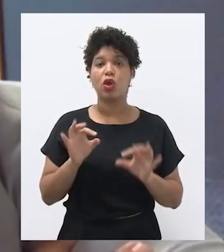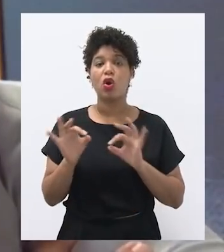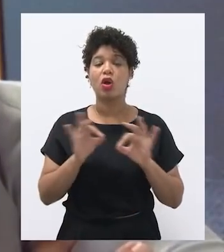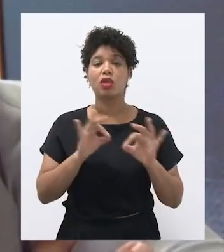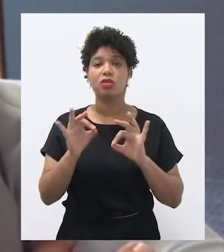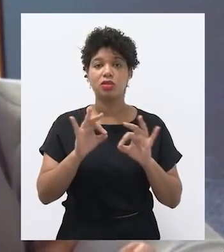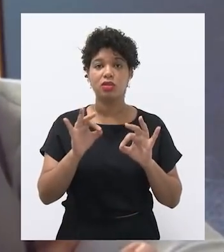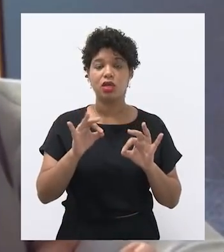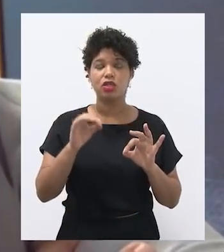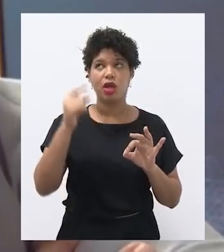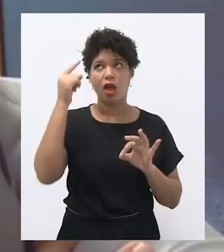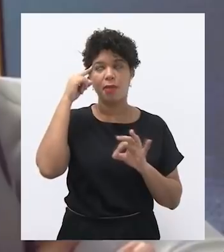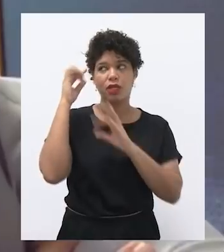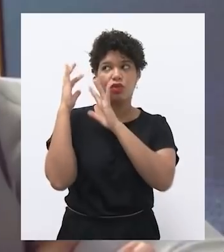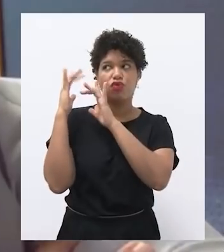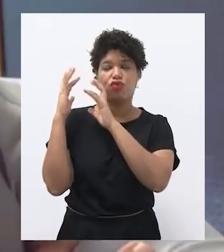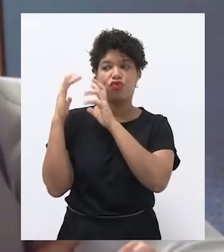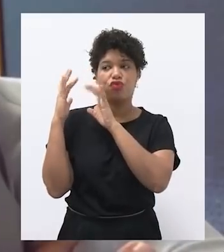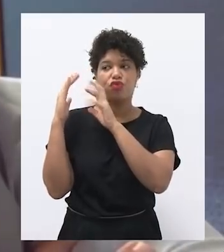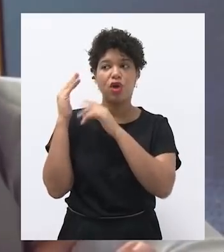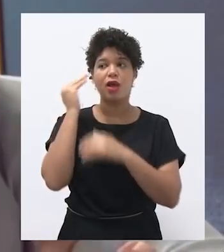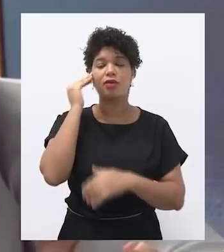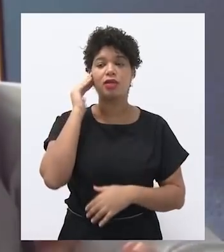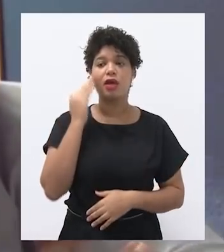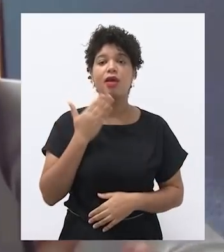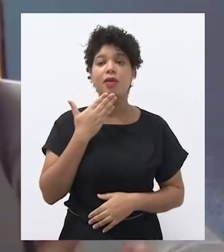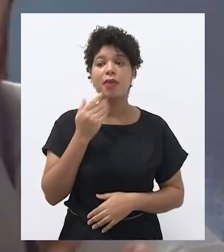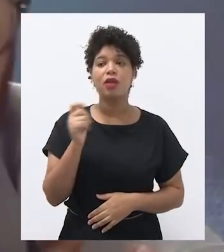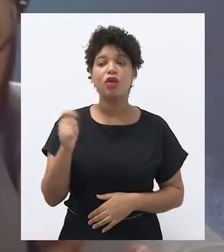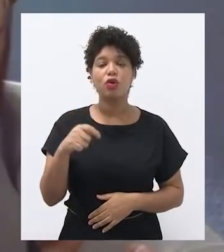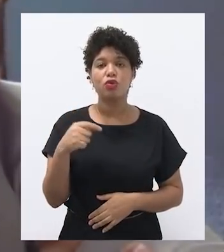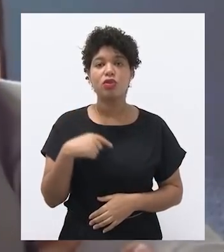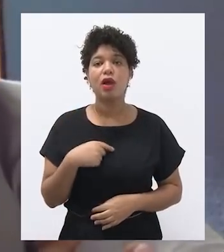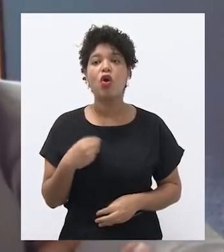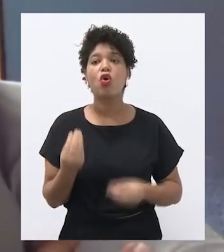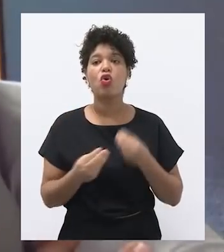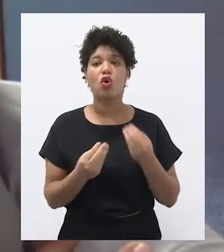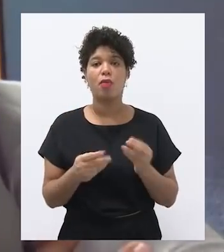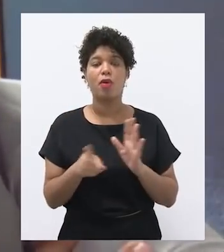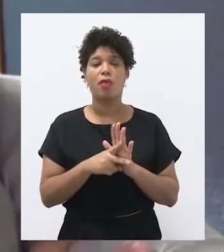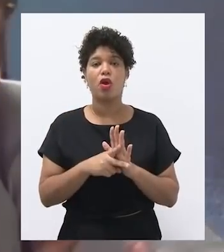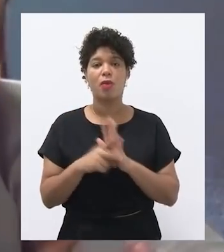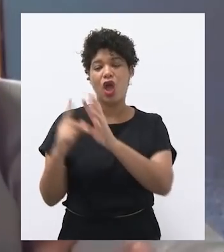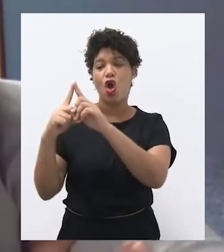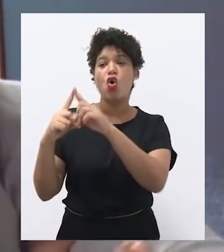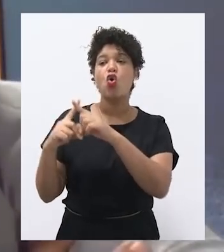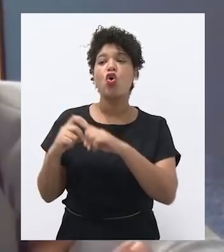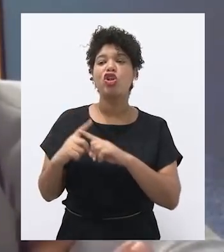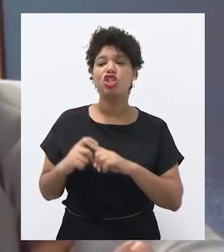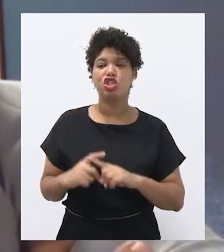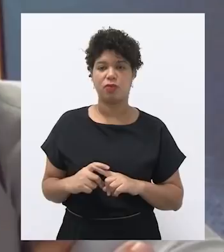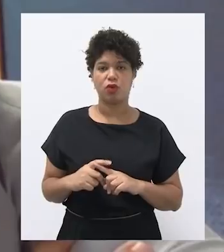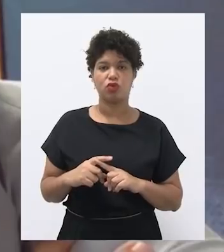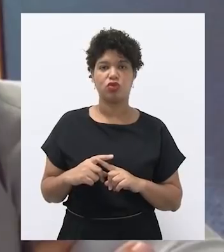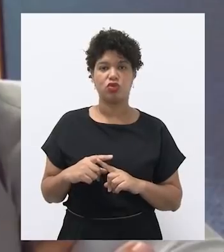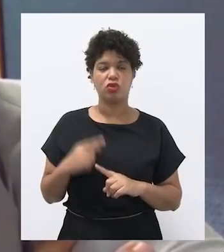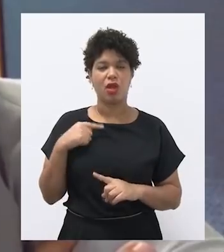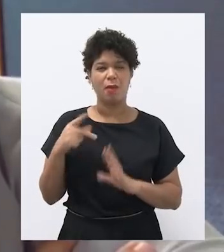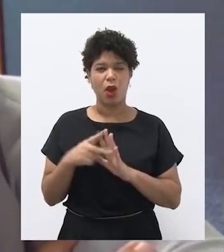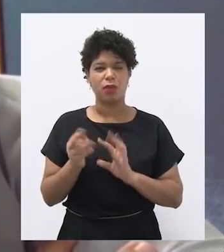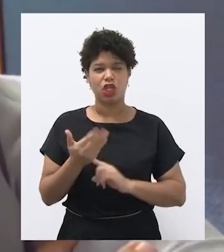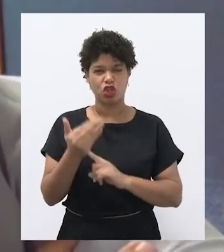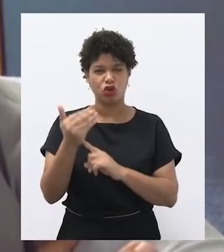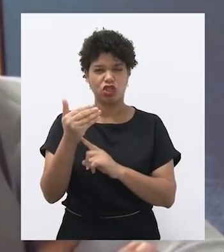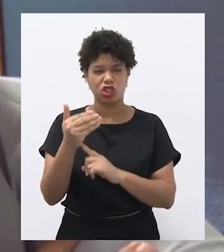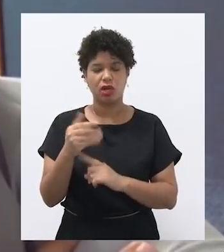geração para entender e para ser entendida pelo algoritmo, ou pelos algoritmos.